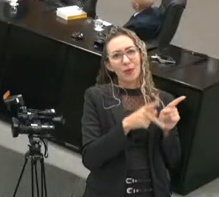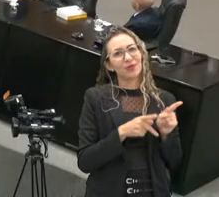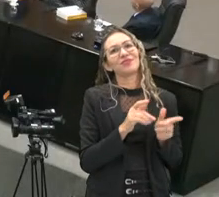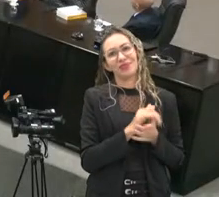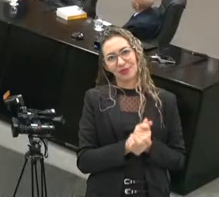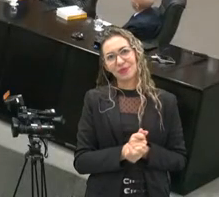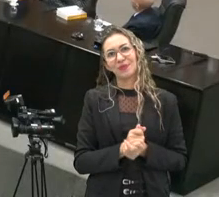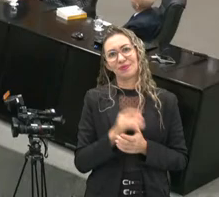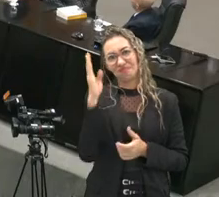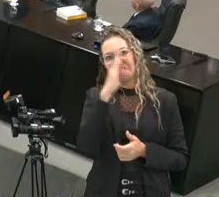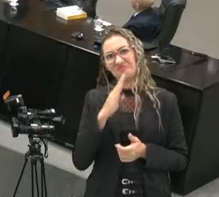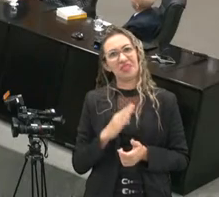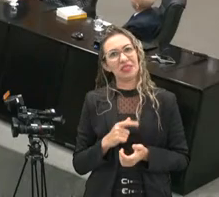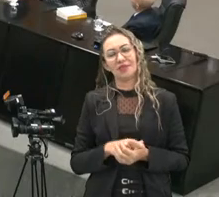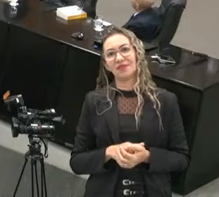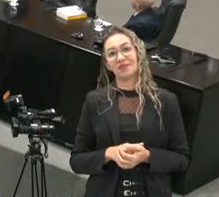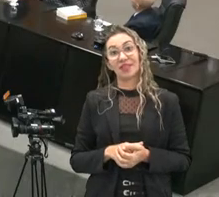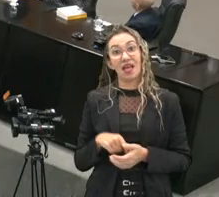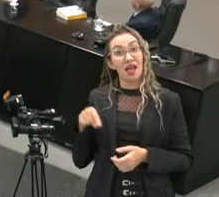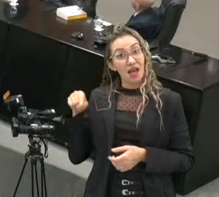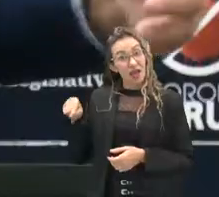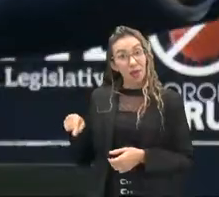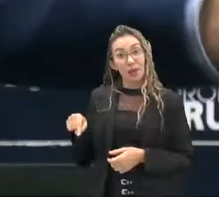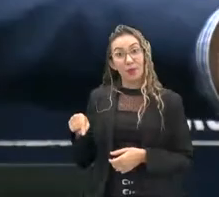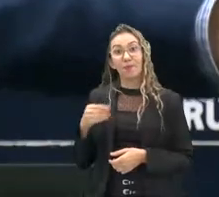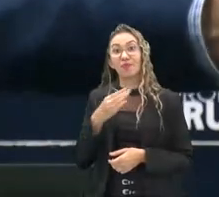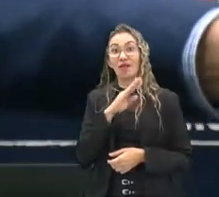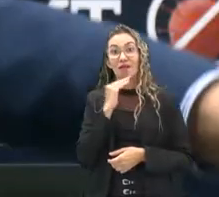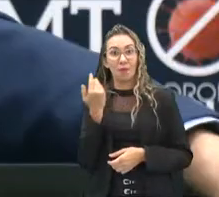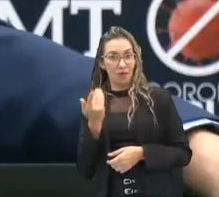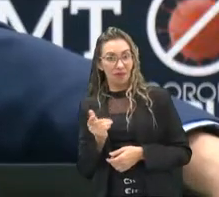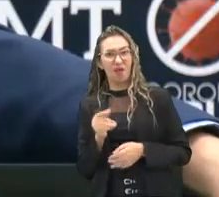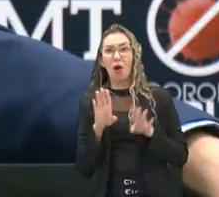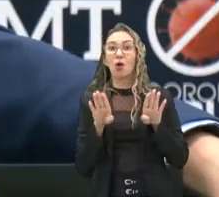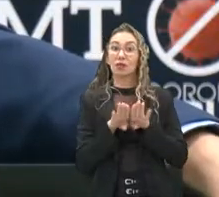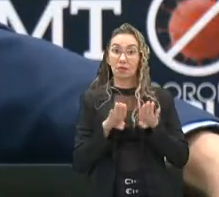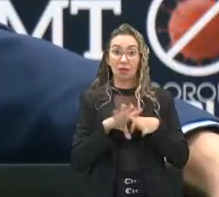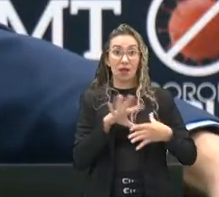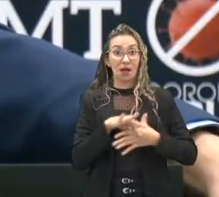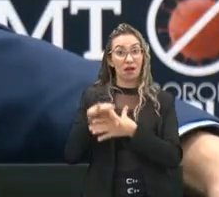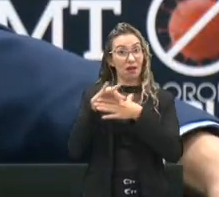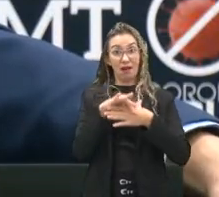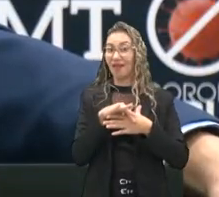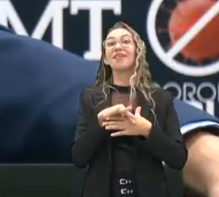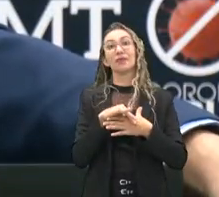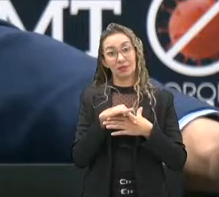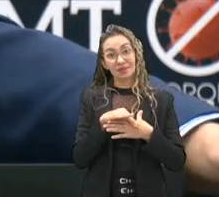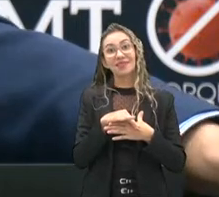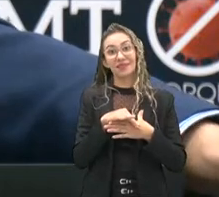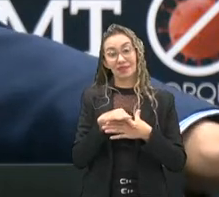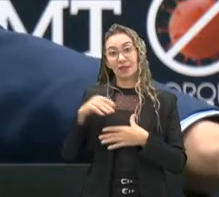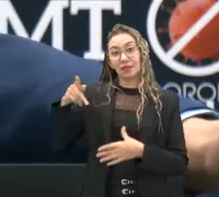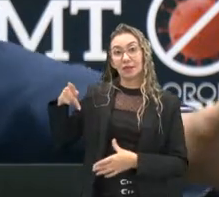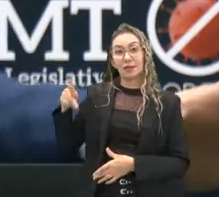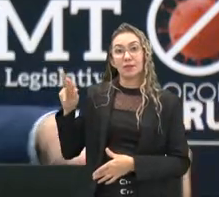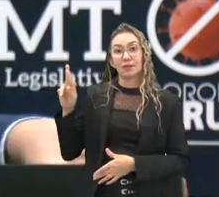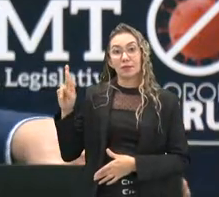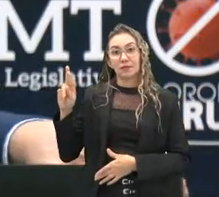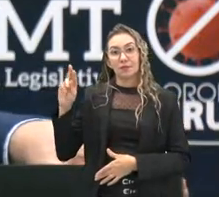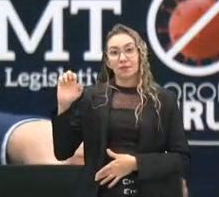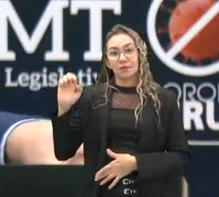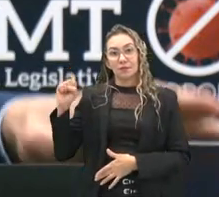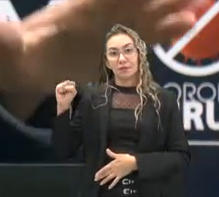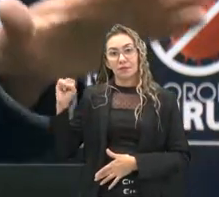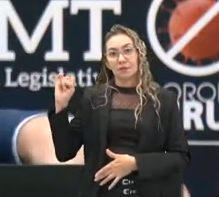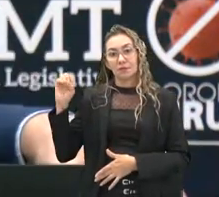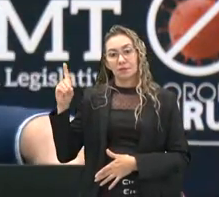no Senado. E quando ele morreu, além de ser presidente, ele era líder também do governo e do presidente Médici. Então, do